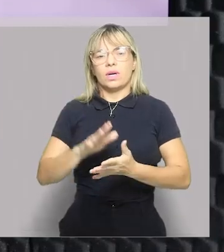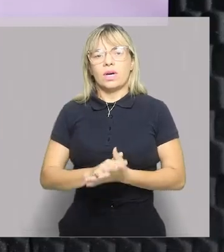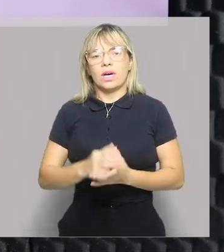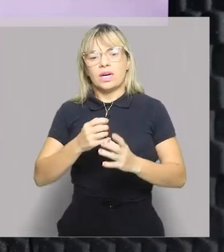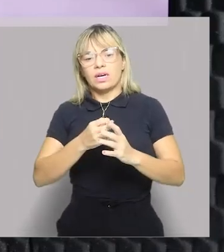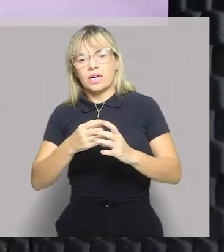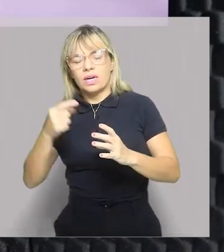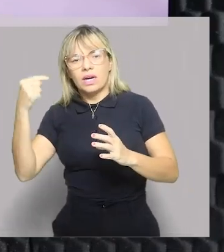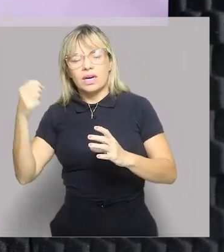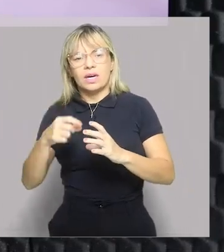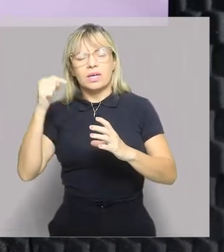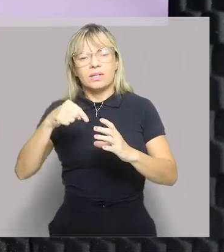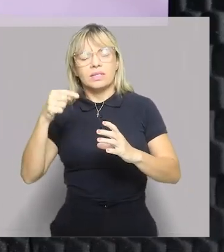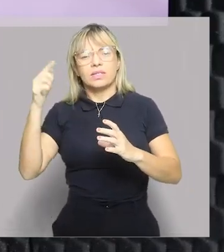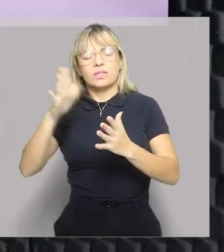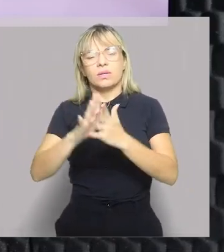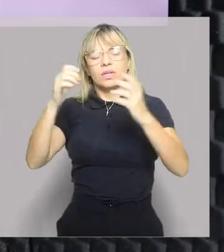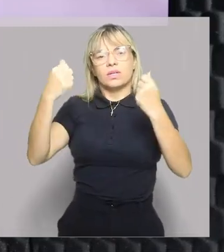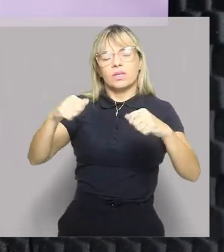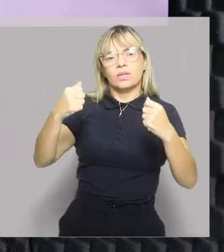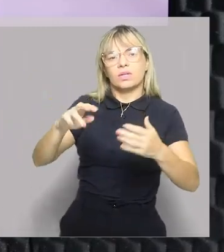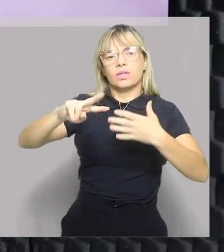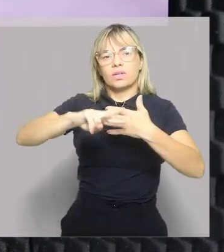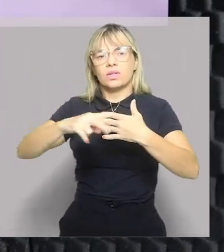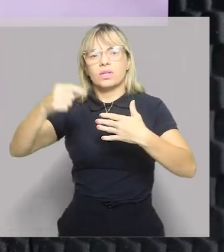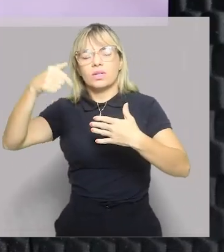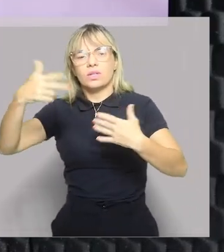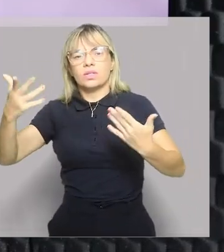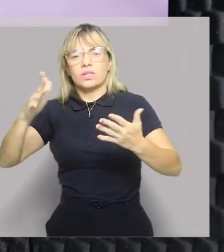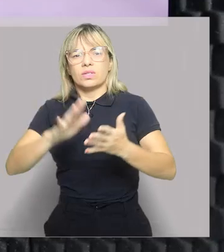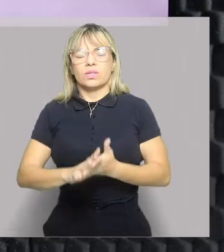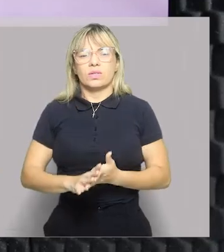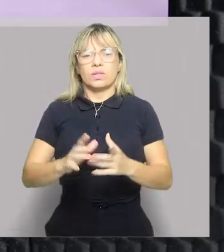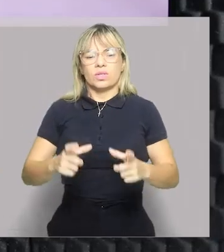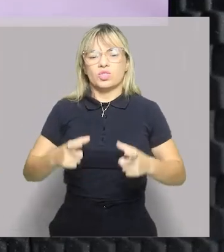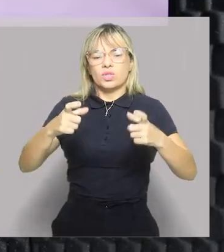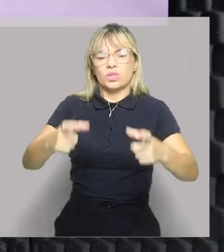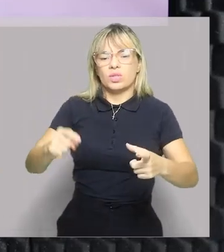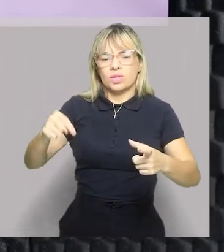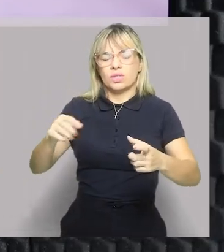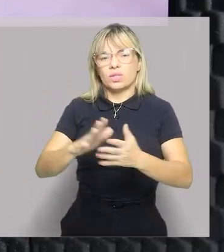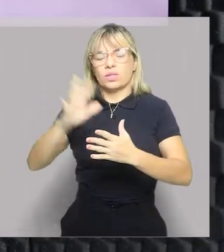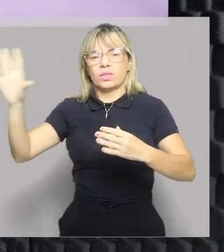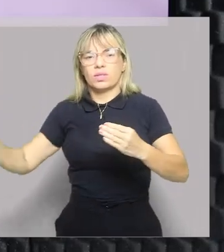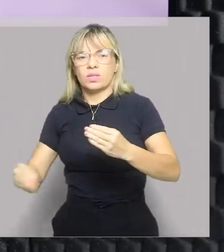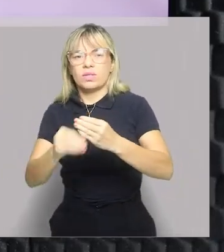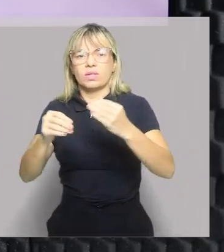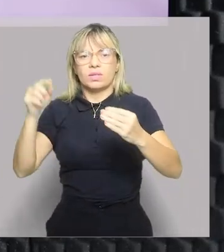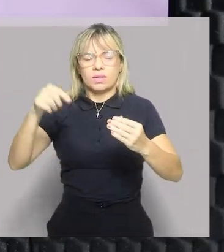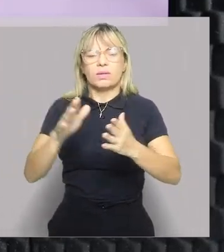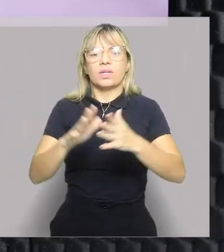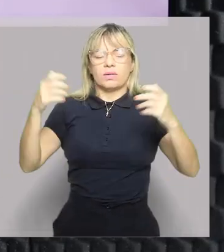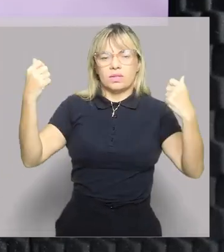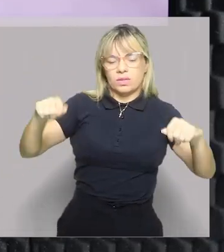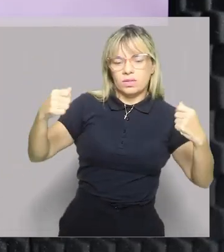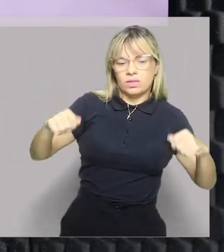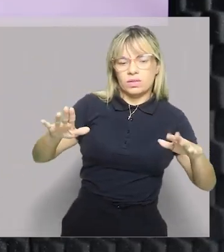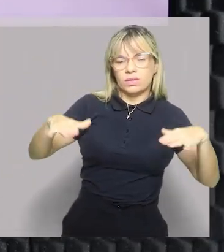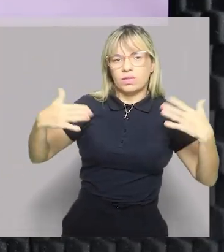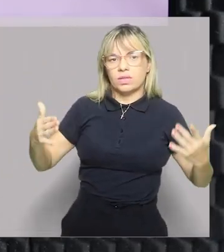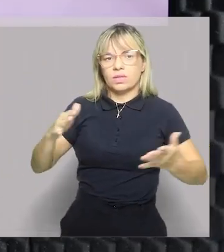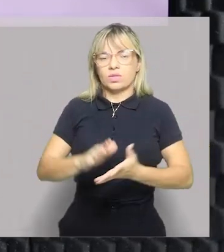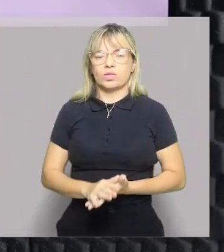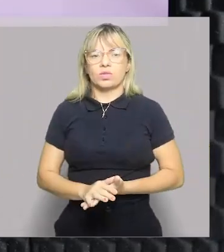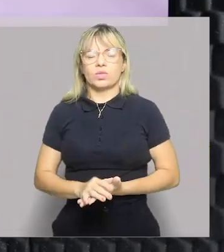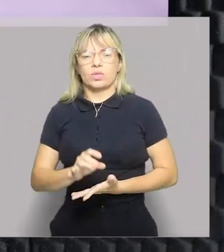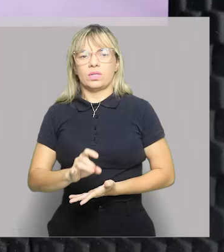circunstanciais, certo? Eles precisam, assim, de um complemento, mas esse complemento não é determinado por um complemento em si,